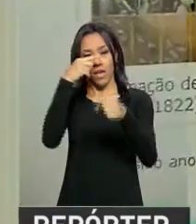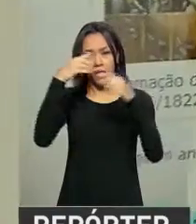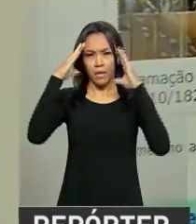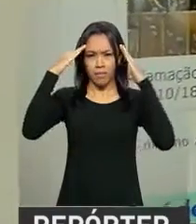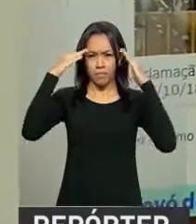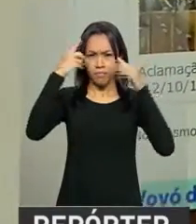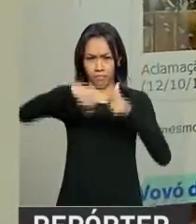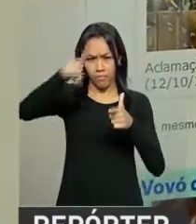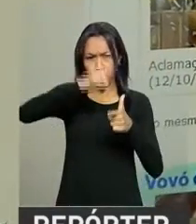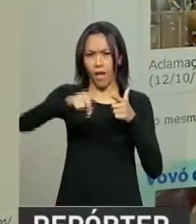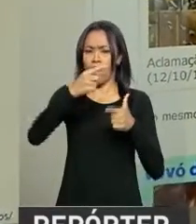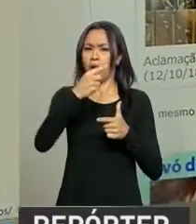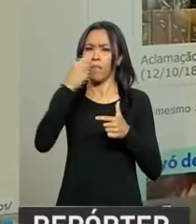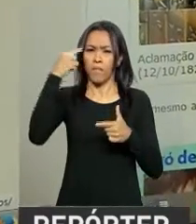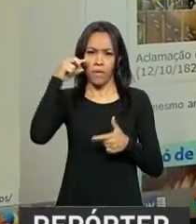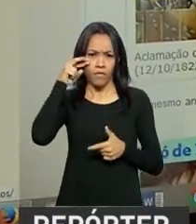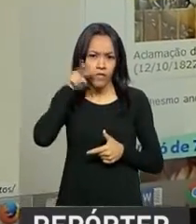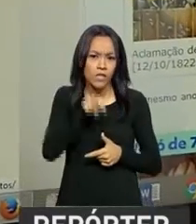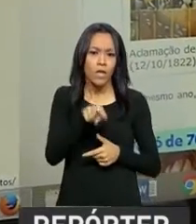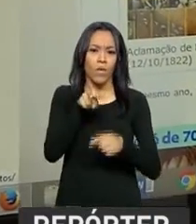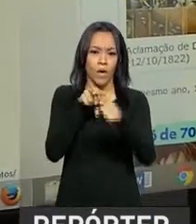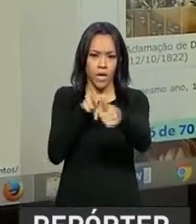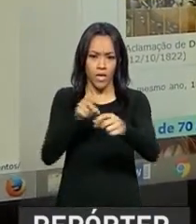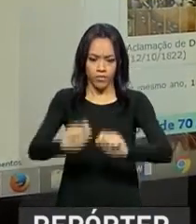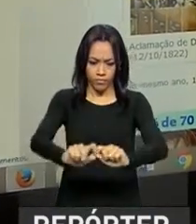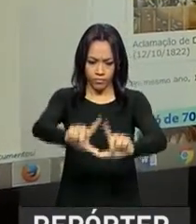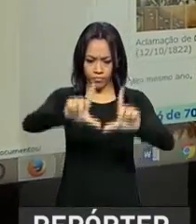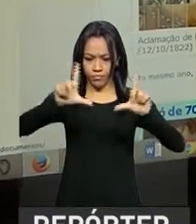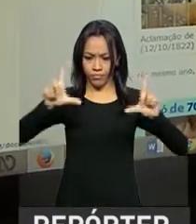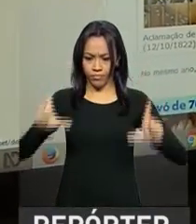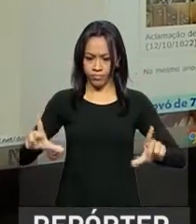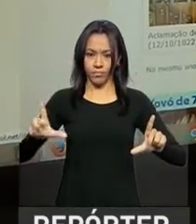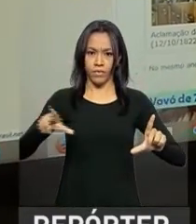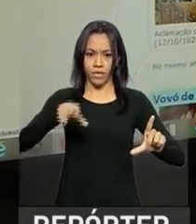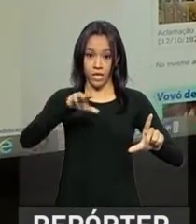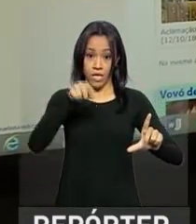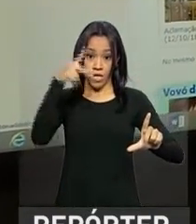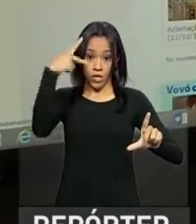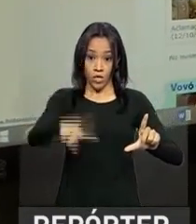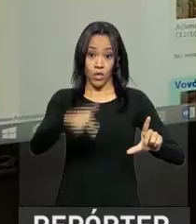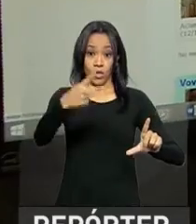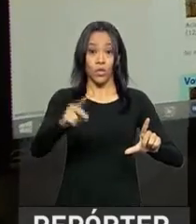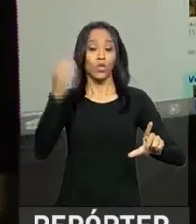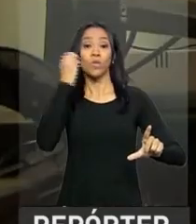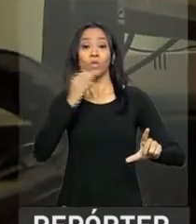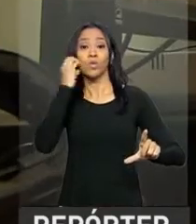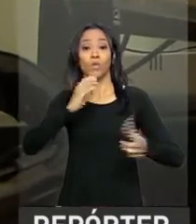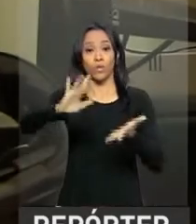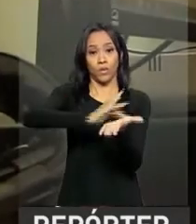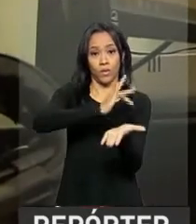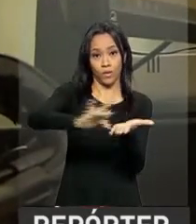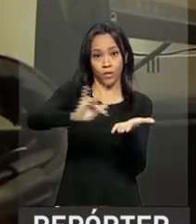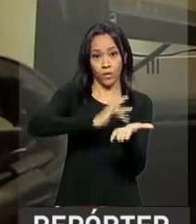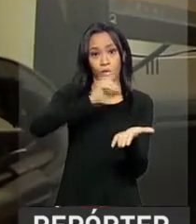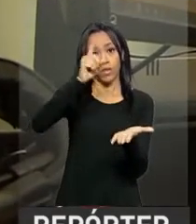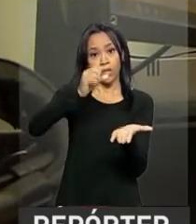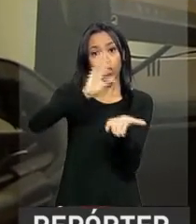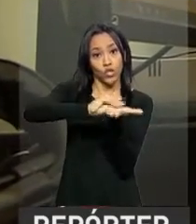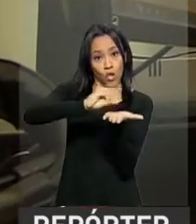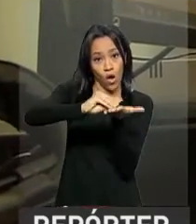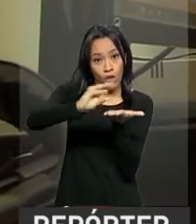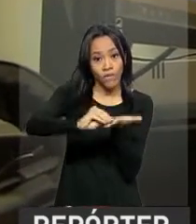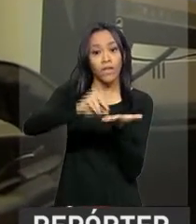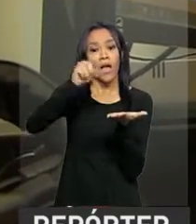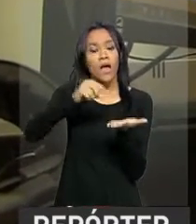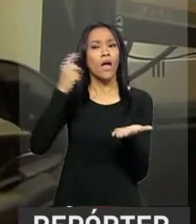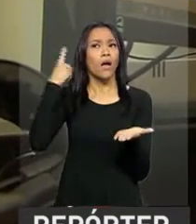deficiência. Uma delas é o leitor de telas, instalado no computador, no celular e no tablet. O software reproduz em